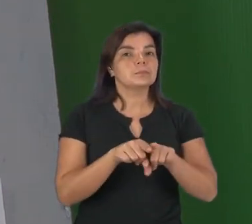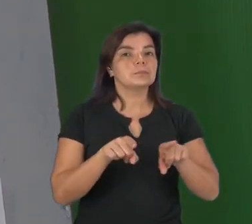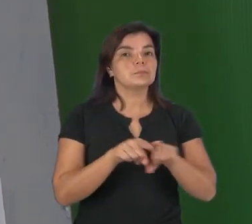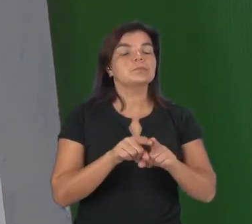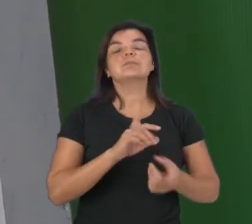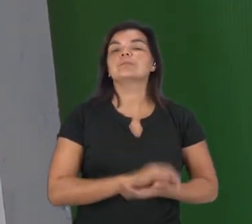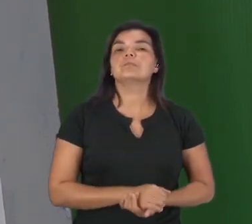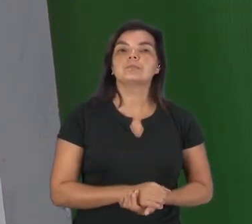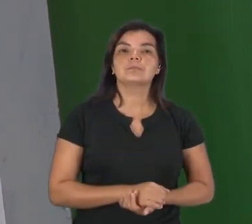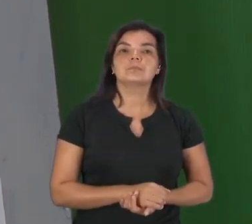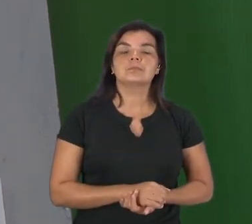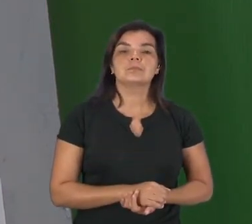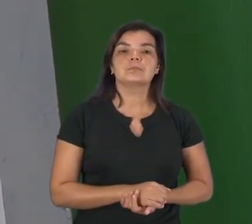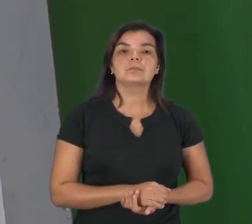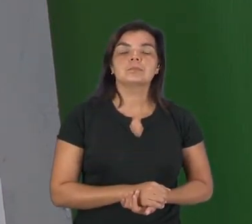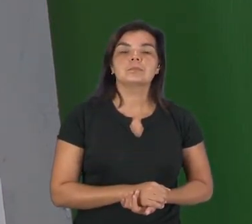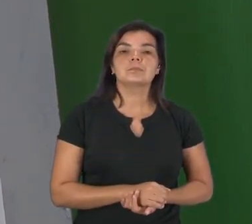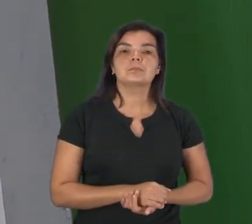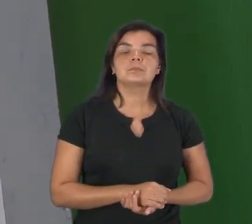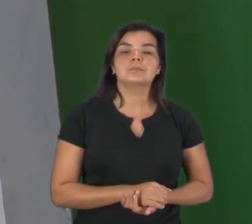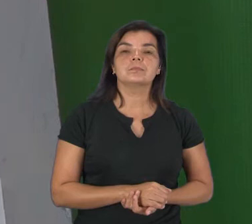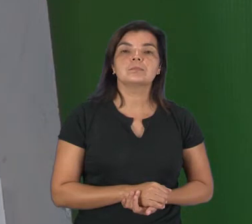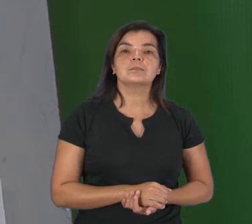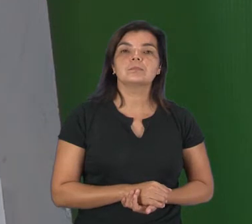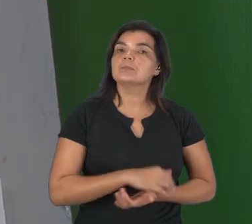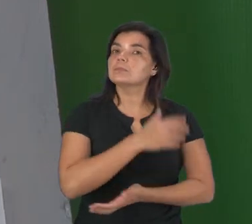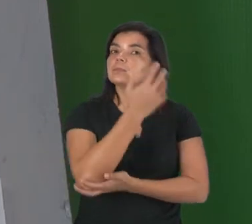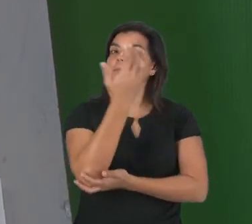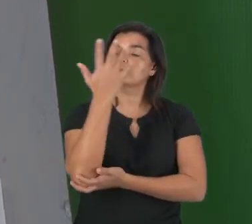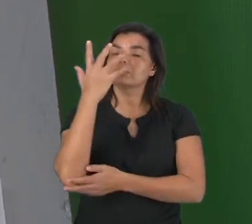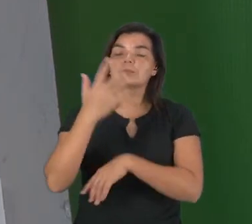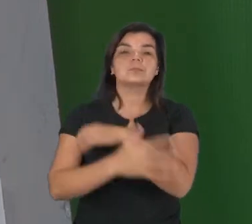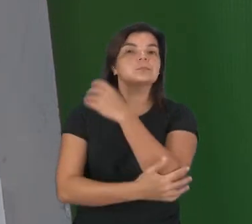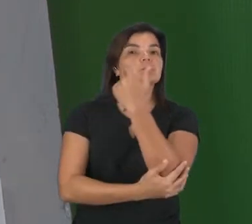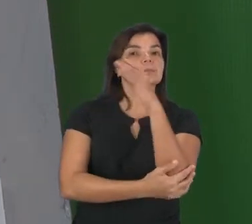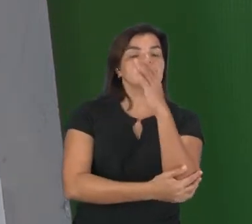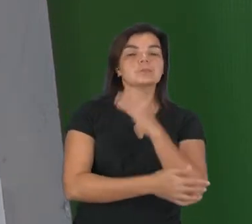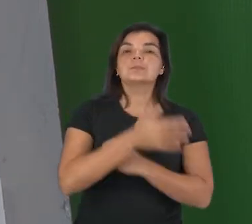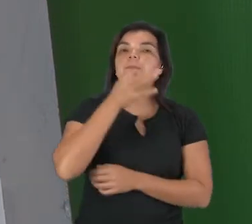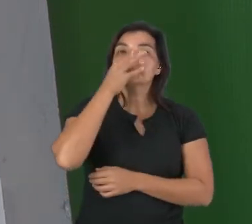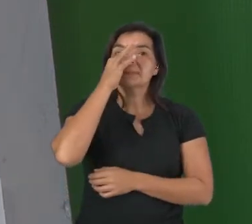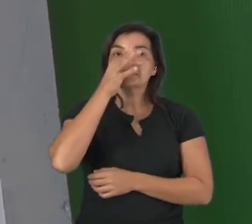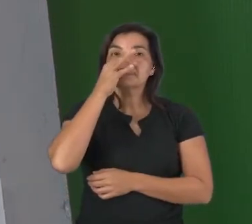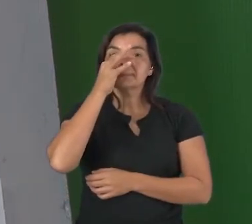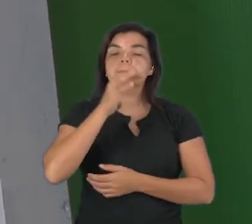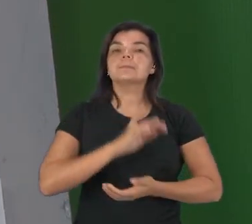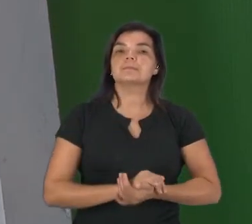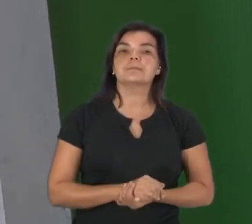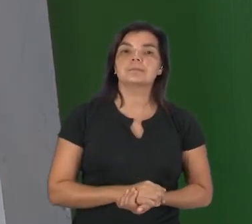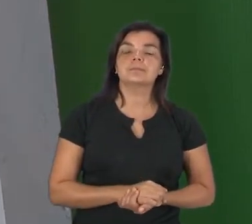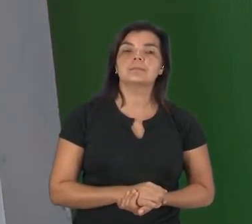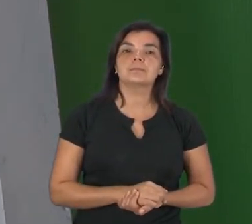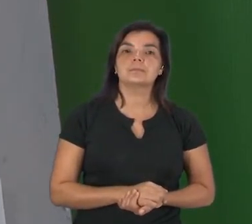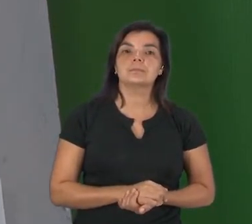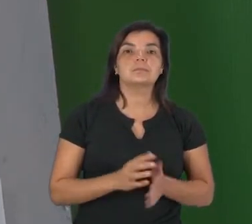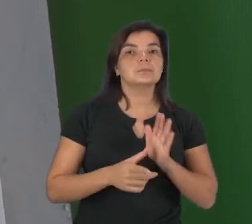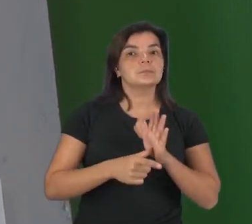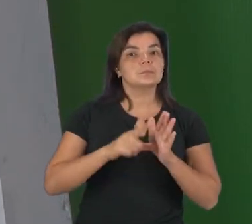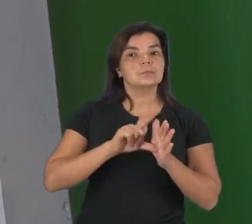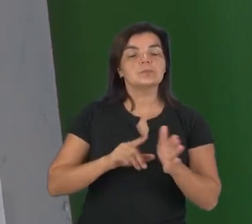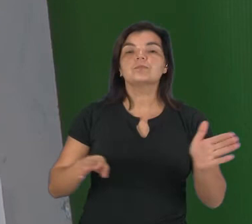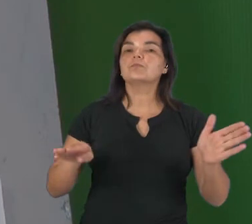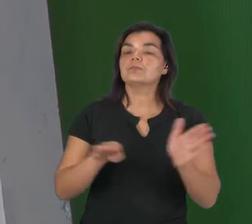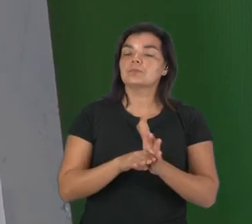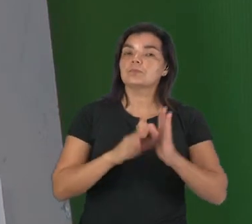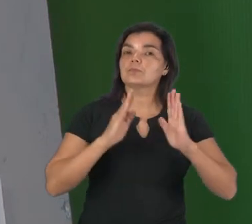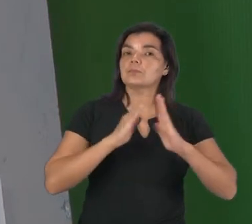Desenharam aqui umas árvores, não é mesmo? As flores. Aqui, antes de chegar à